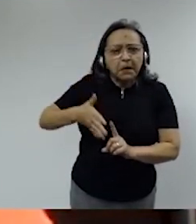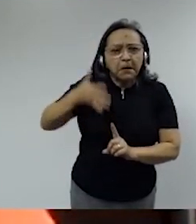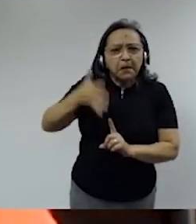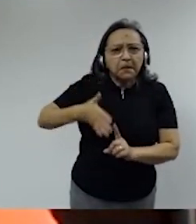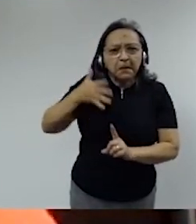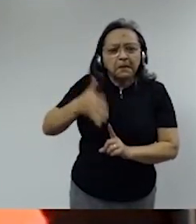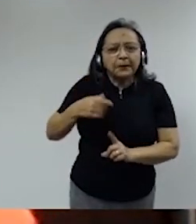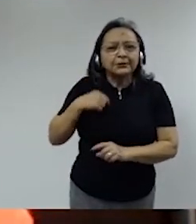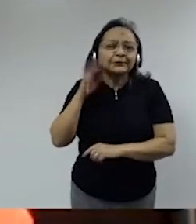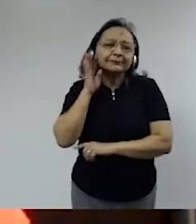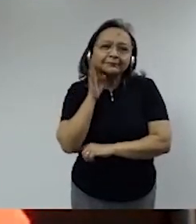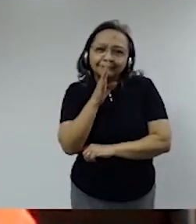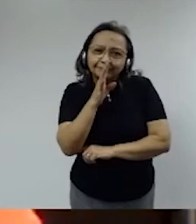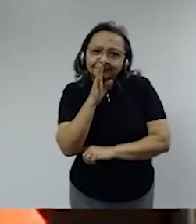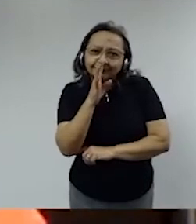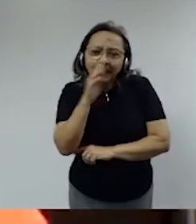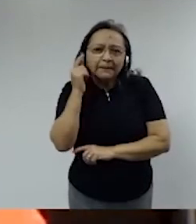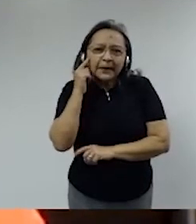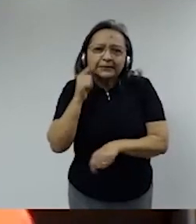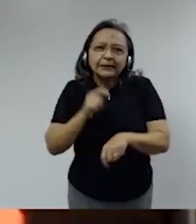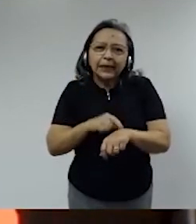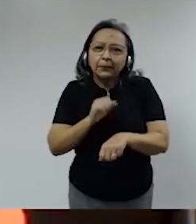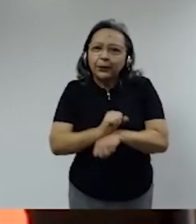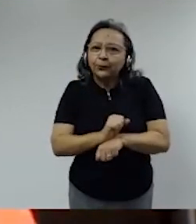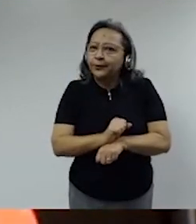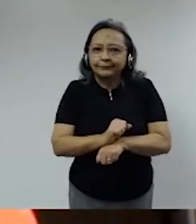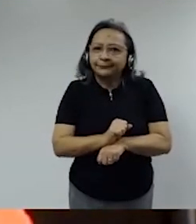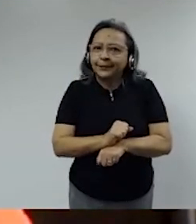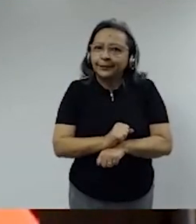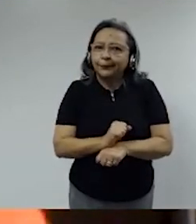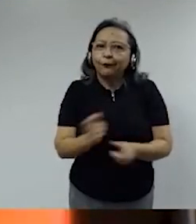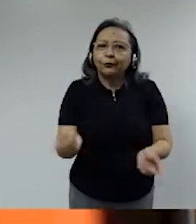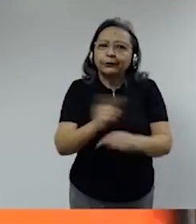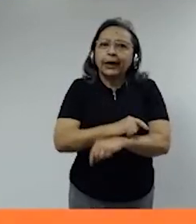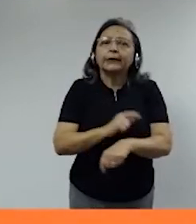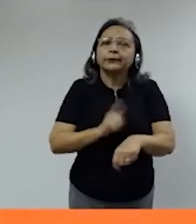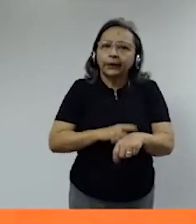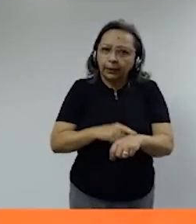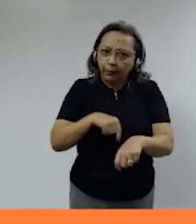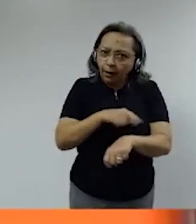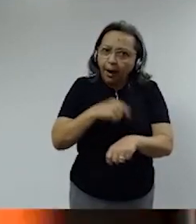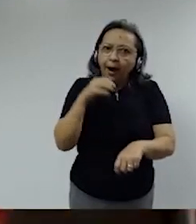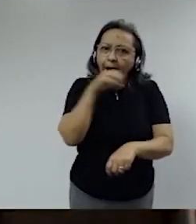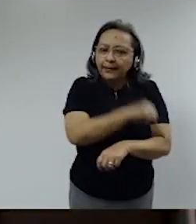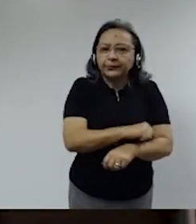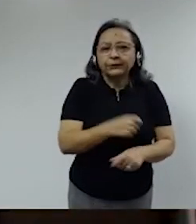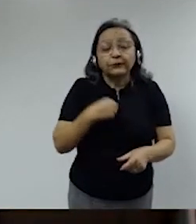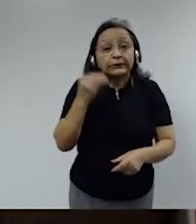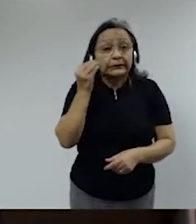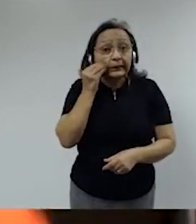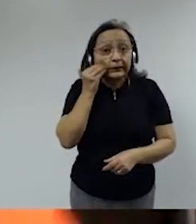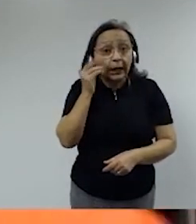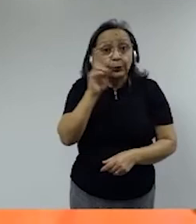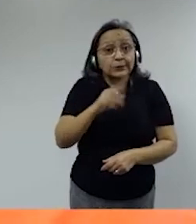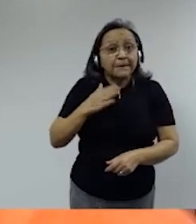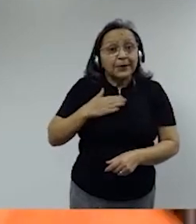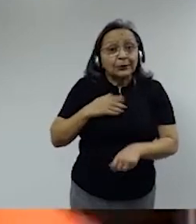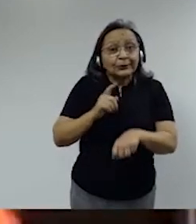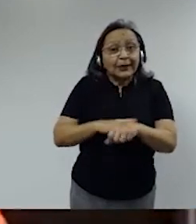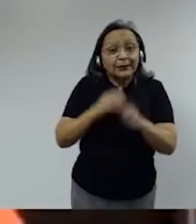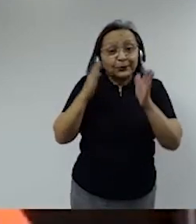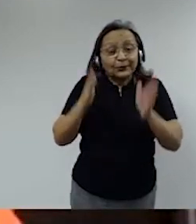escuta, acha que está tendo tempo, mas realmente o tempo voa. Eu vou tentar dar o recado aí nos 15 minutos, porque eu sei que